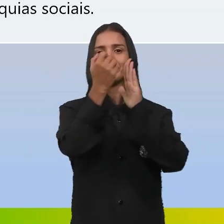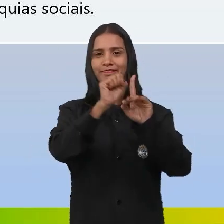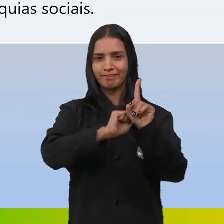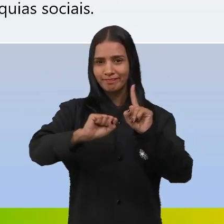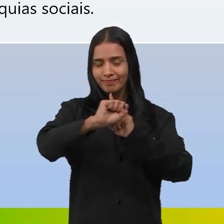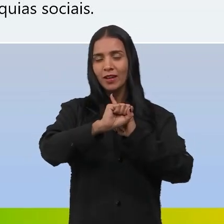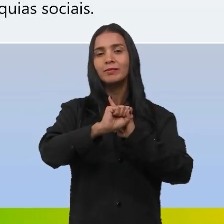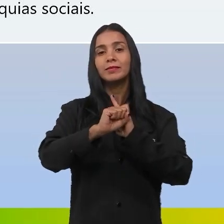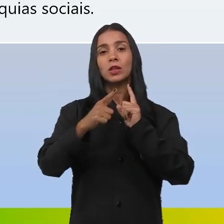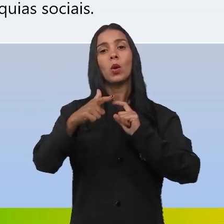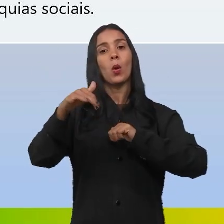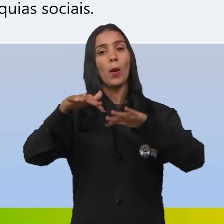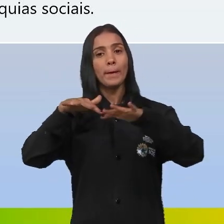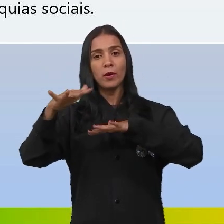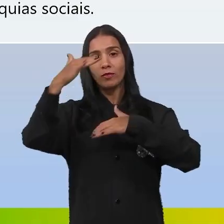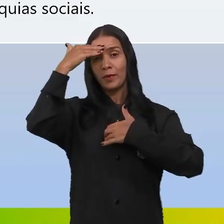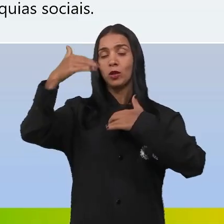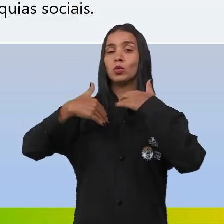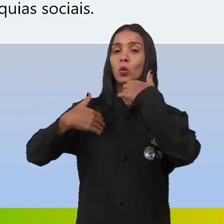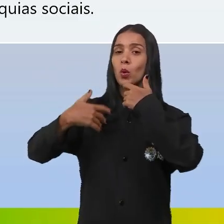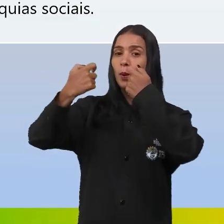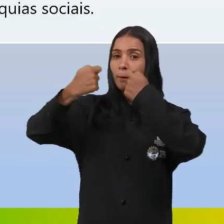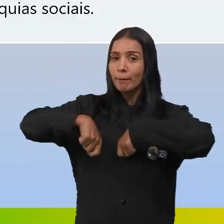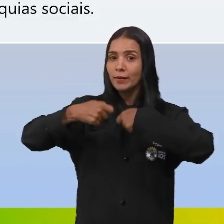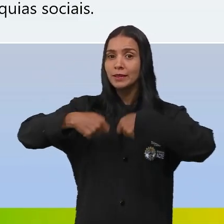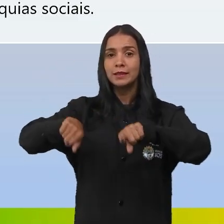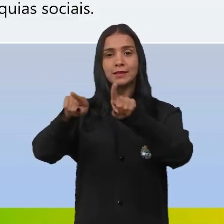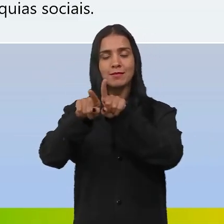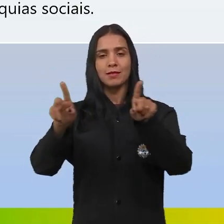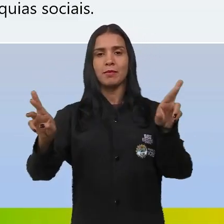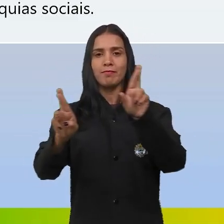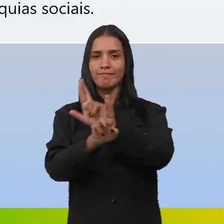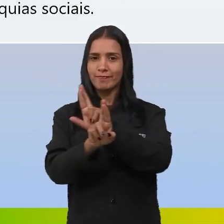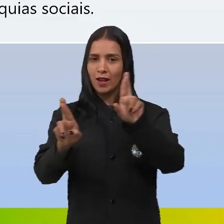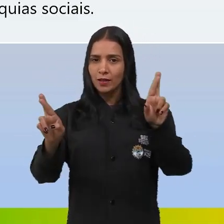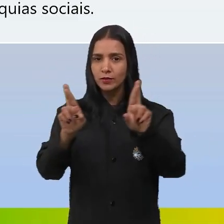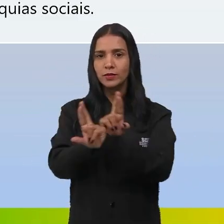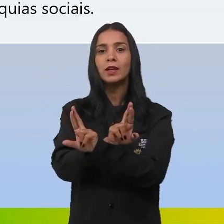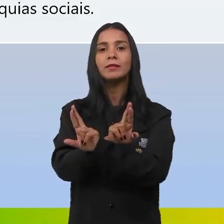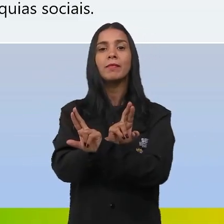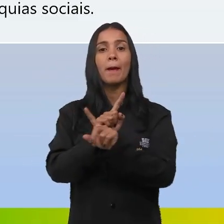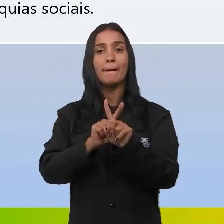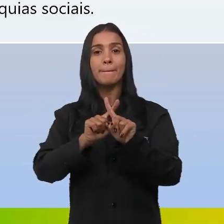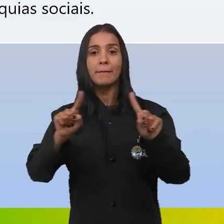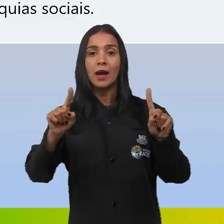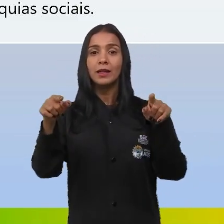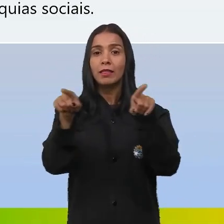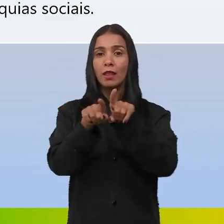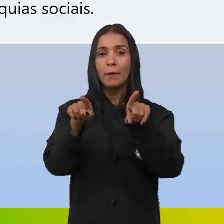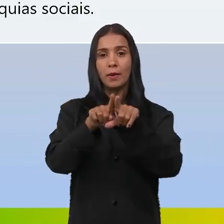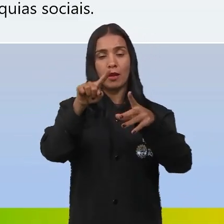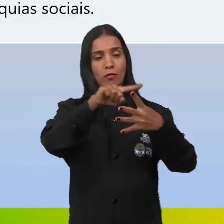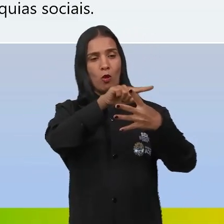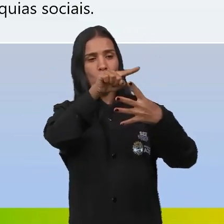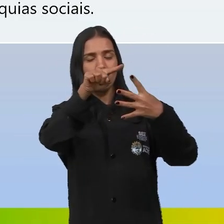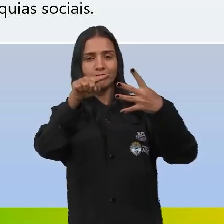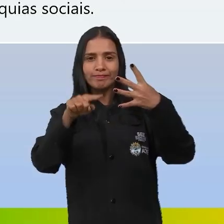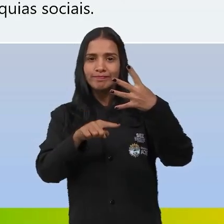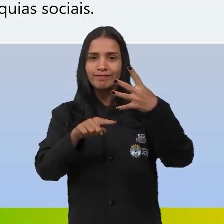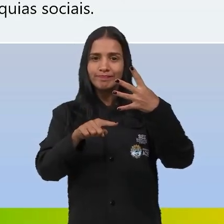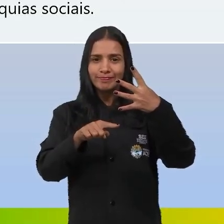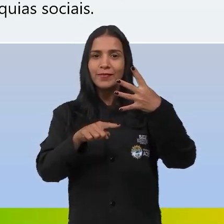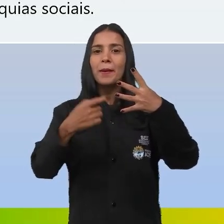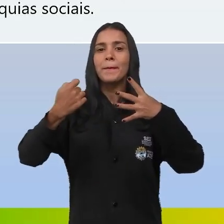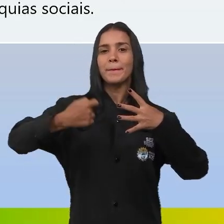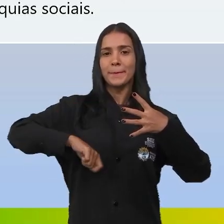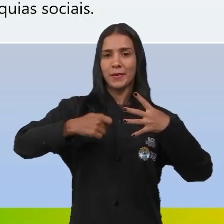precisa estar sempre relacionado com esses 4 elementos que eu falei para vocês,